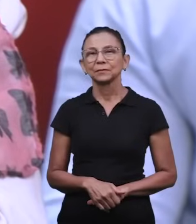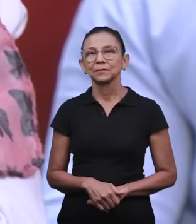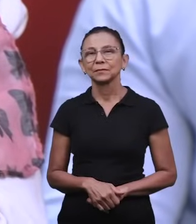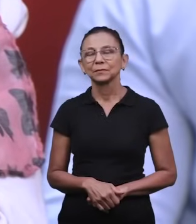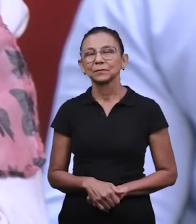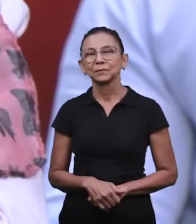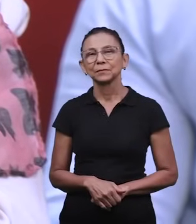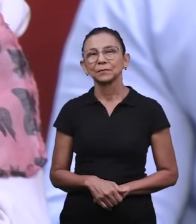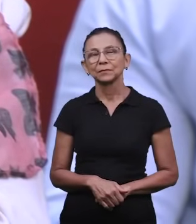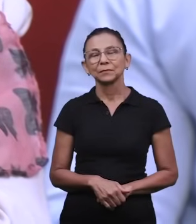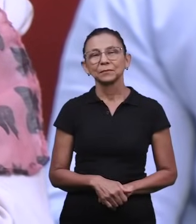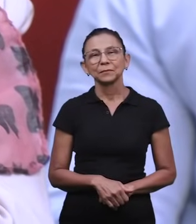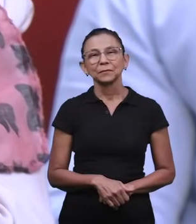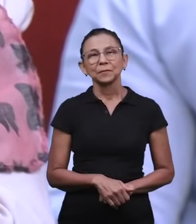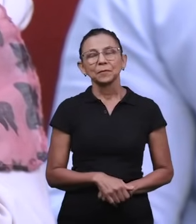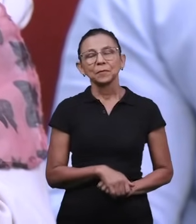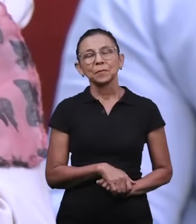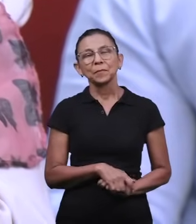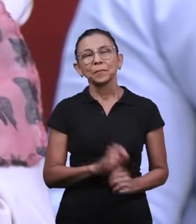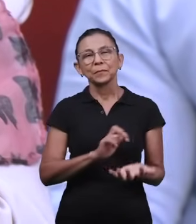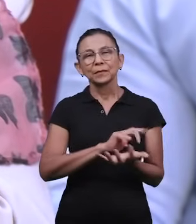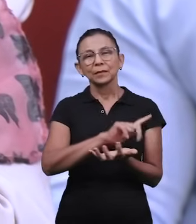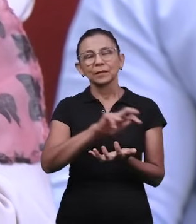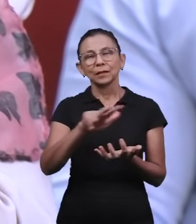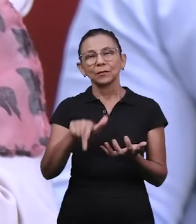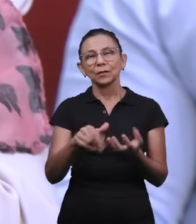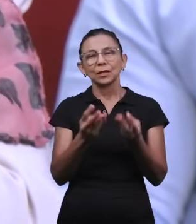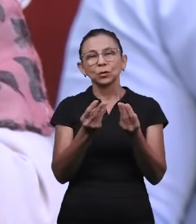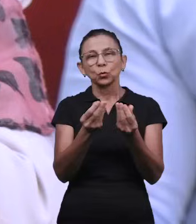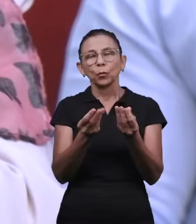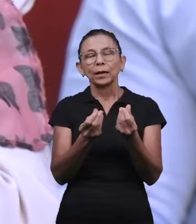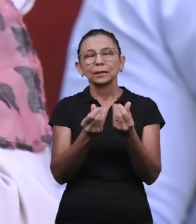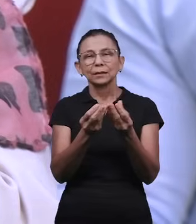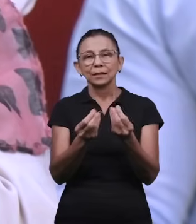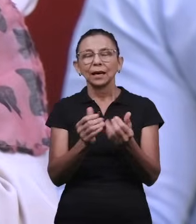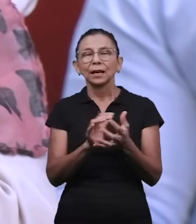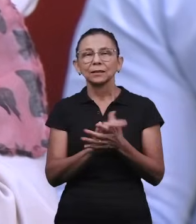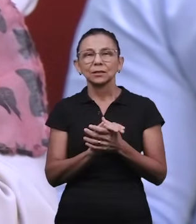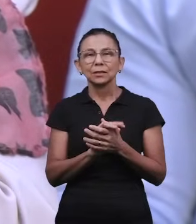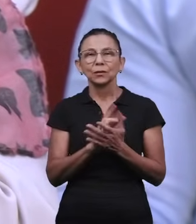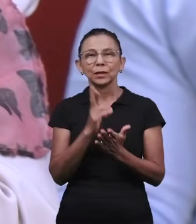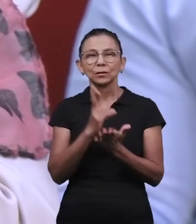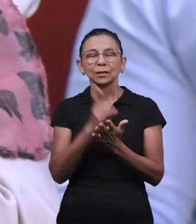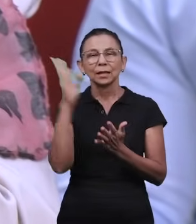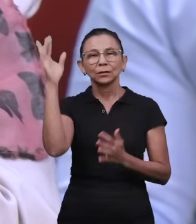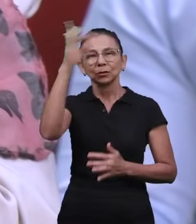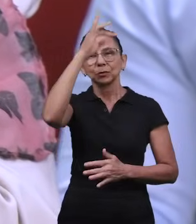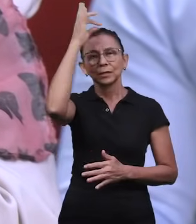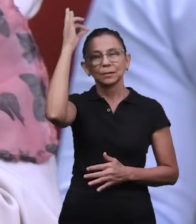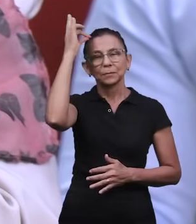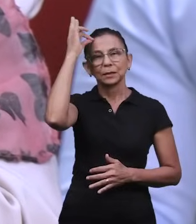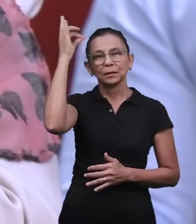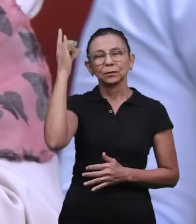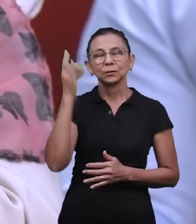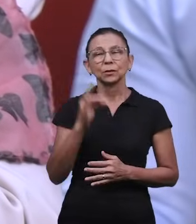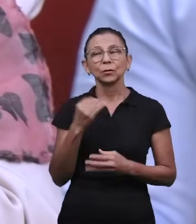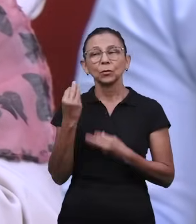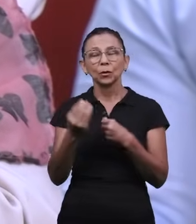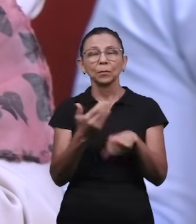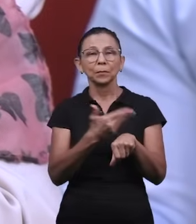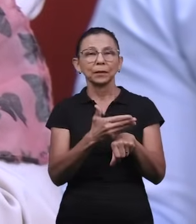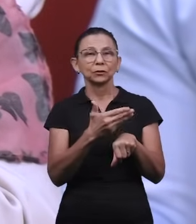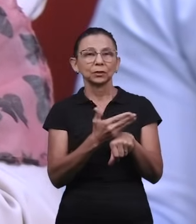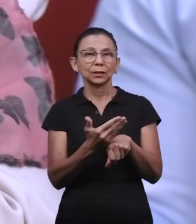mansidão, temperança, longanimidade e domínio próprio, como podemos aplicá-los de forma prática na convivência